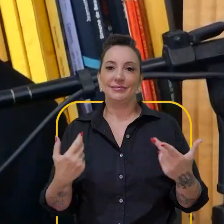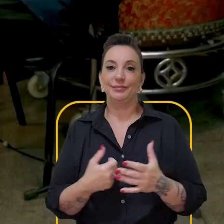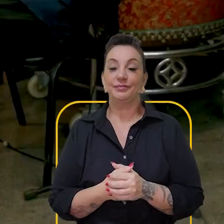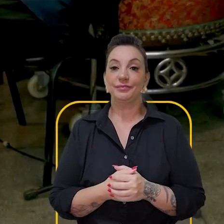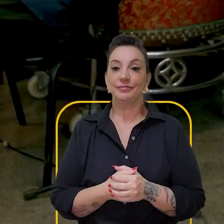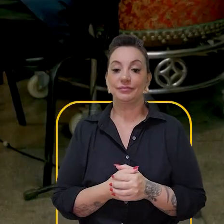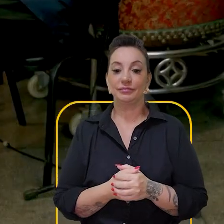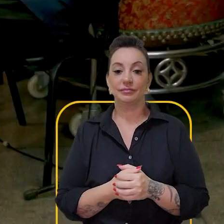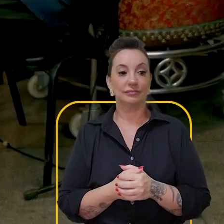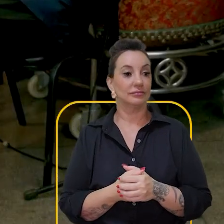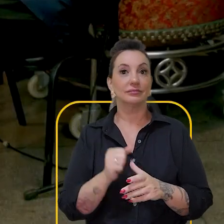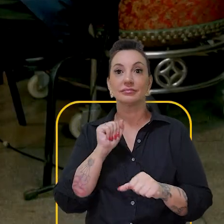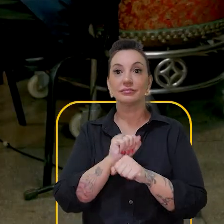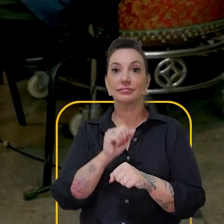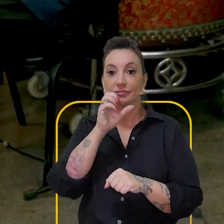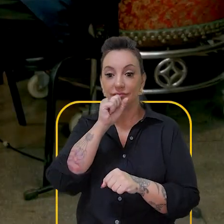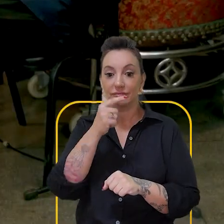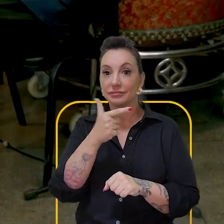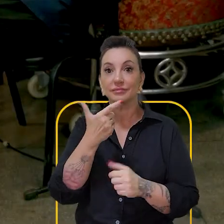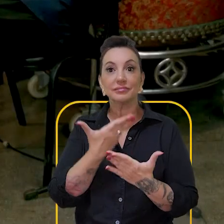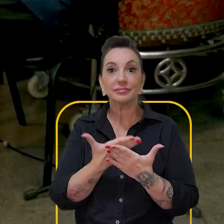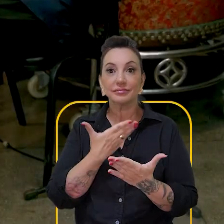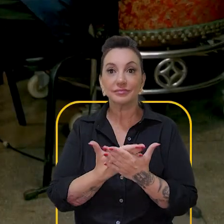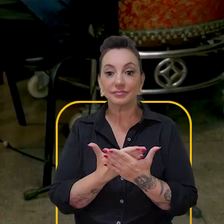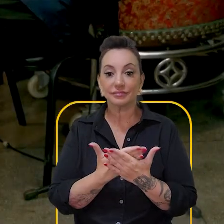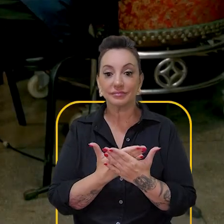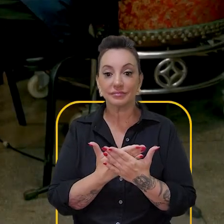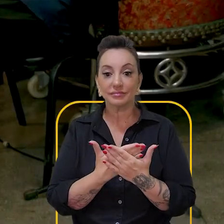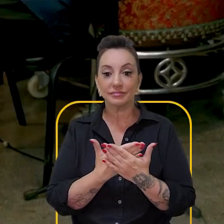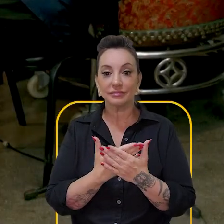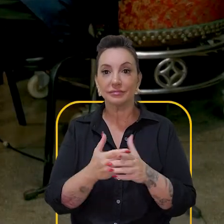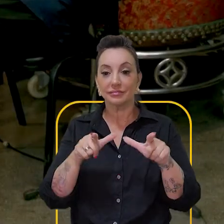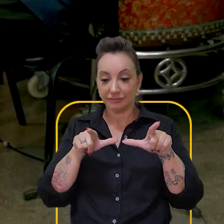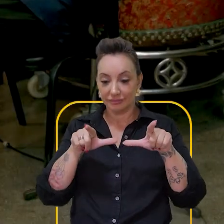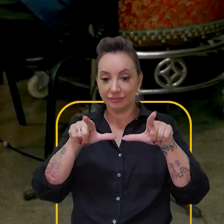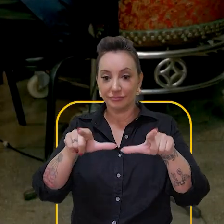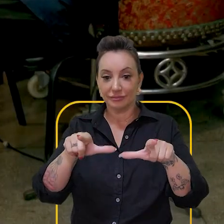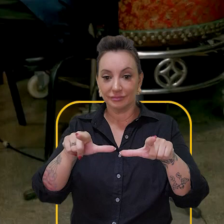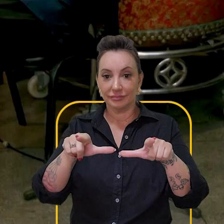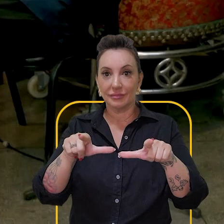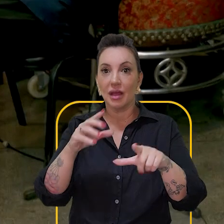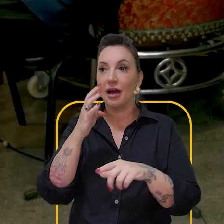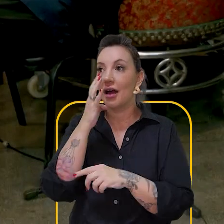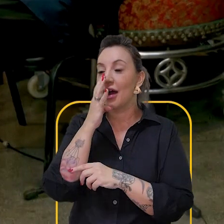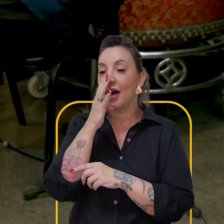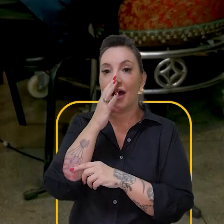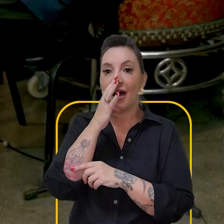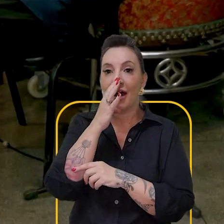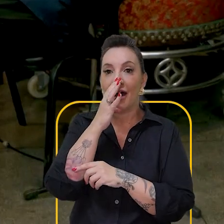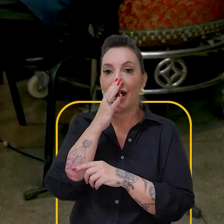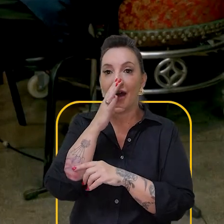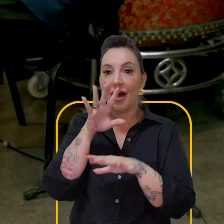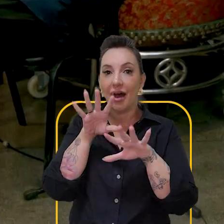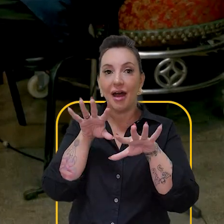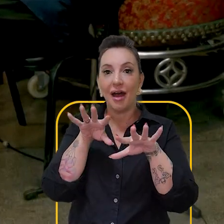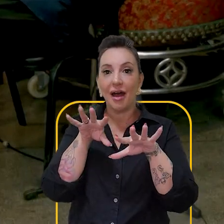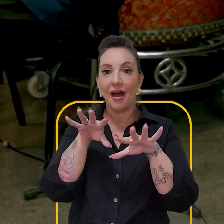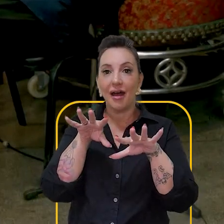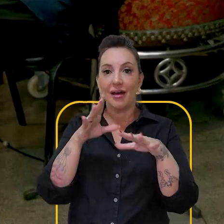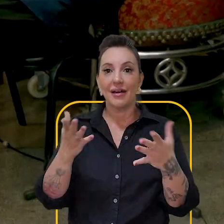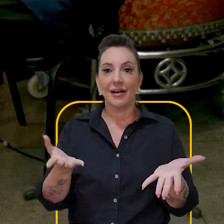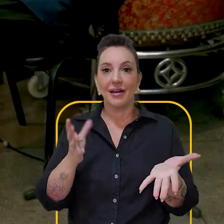todo e a gente parou um sábado não teve aula para botar o contemplar aquilo né poder assistir